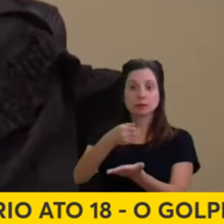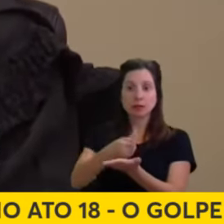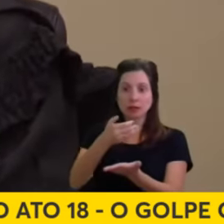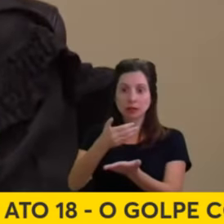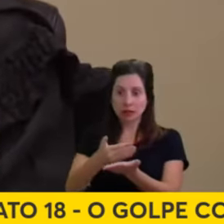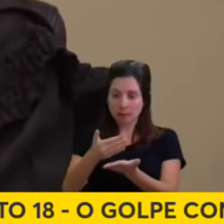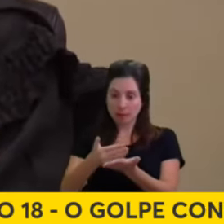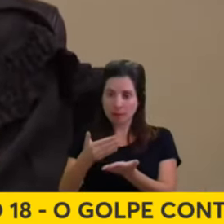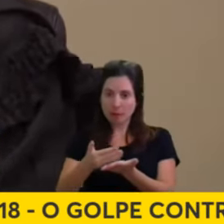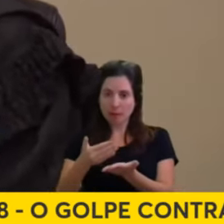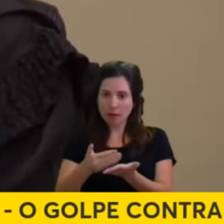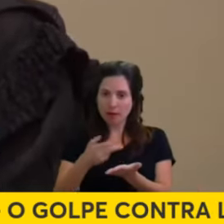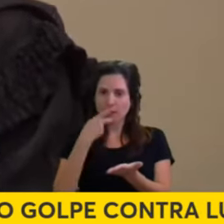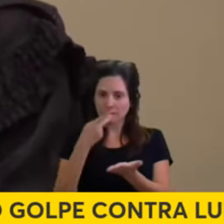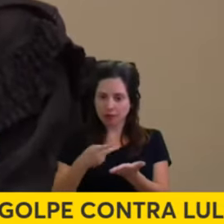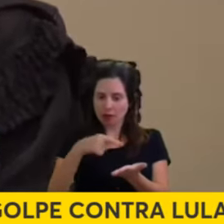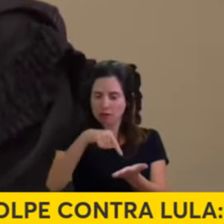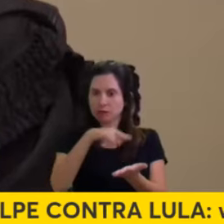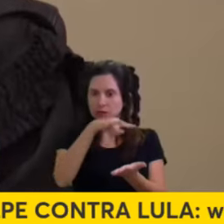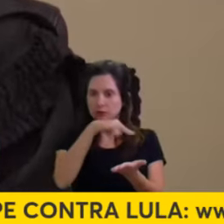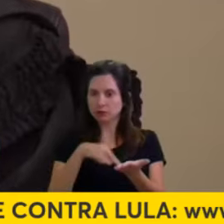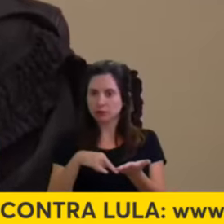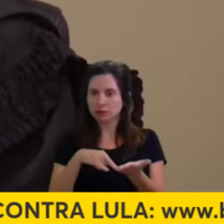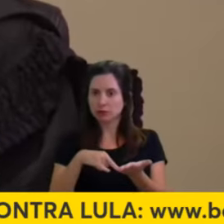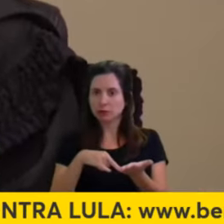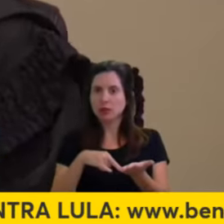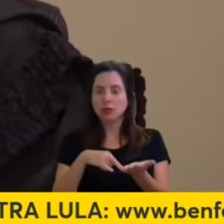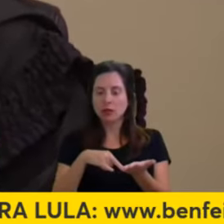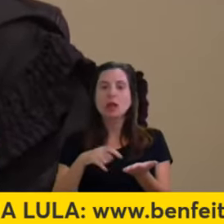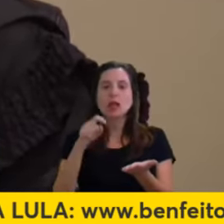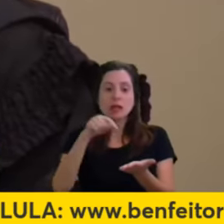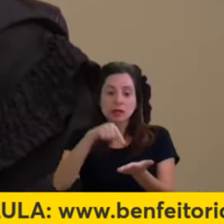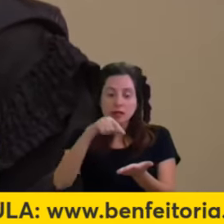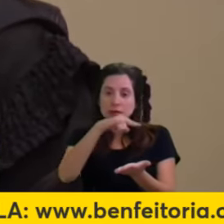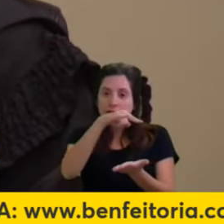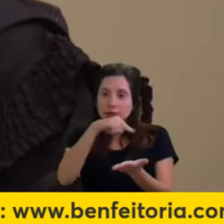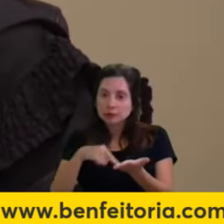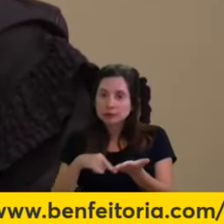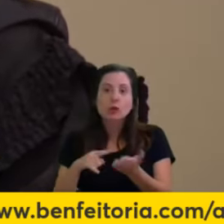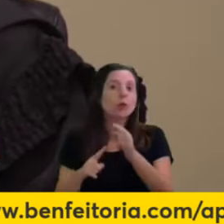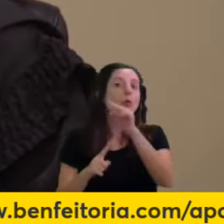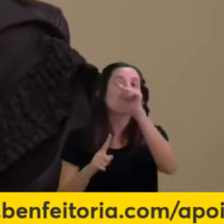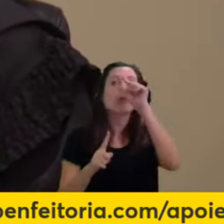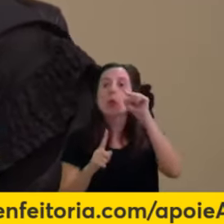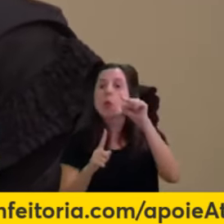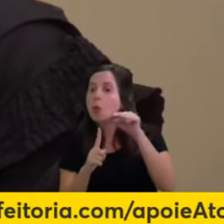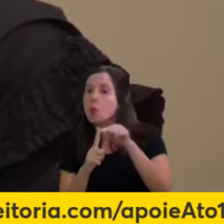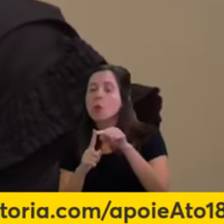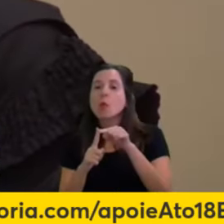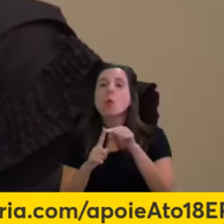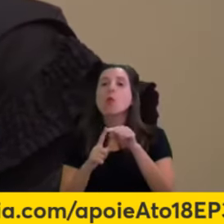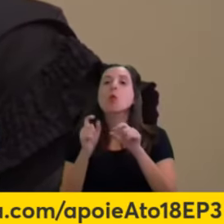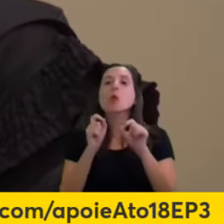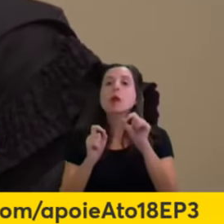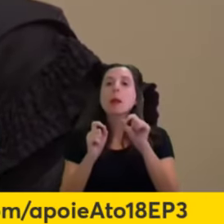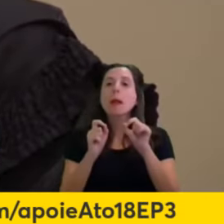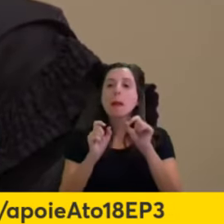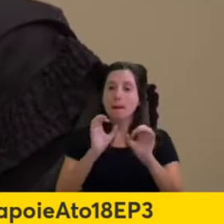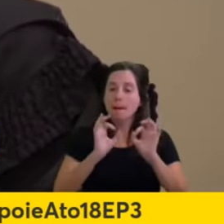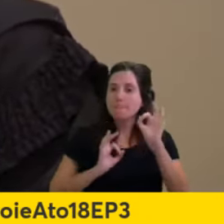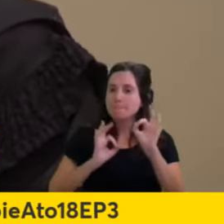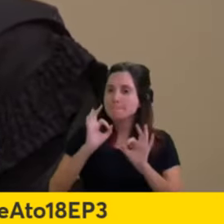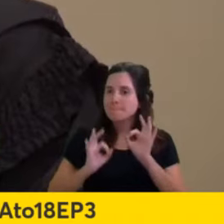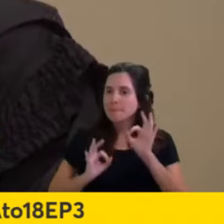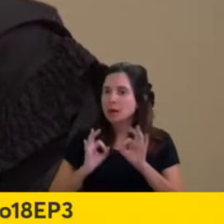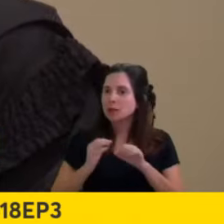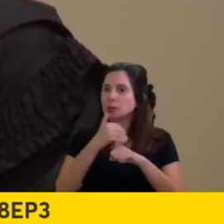toda a documentação desse contrato é indisputável que a referido contrato tinha como objeto a elaboração de plano do governo para a pretensa candidatura de